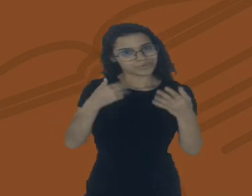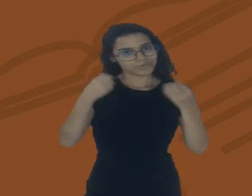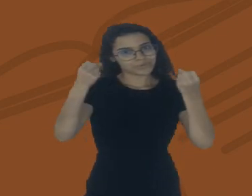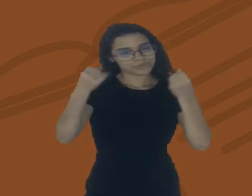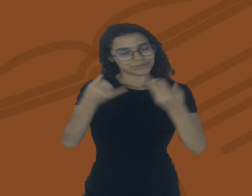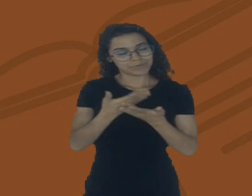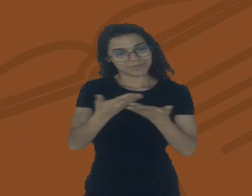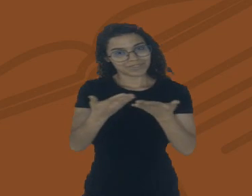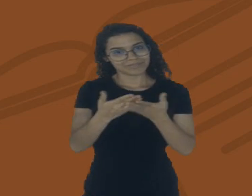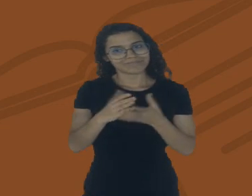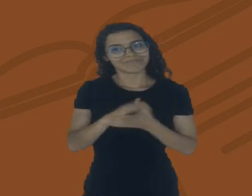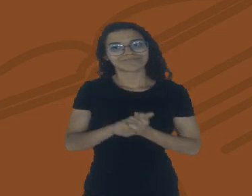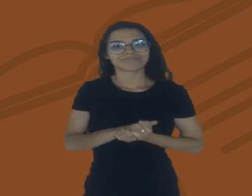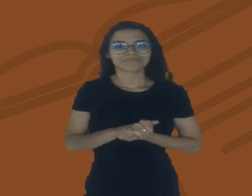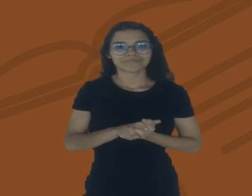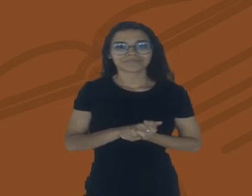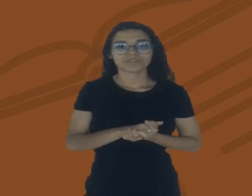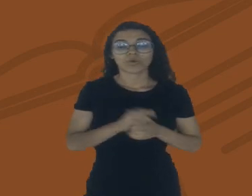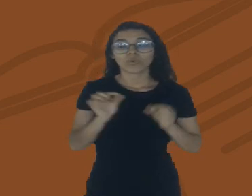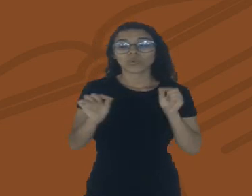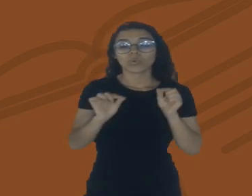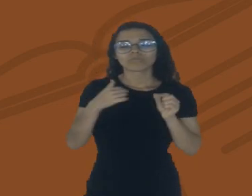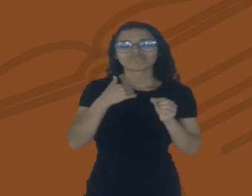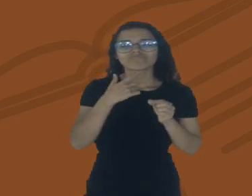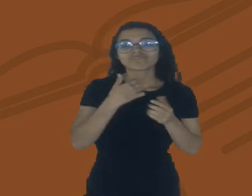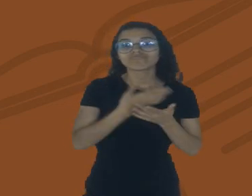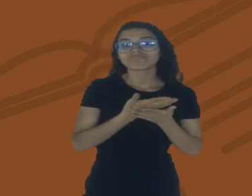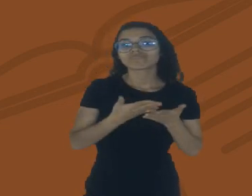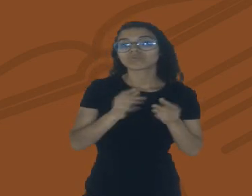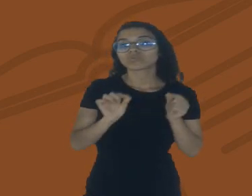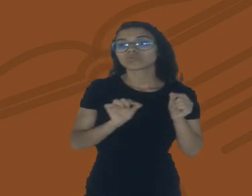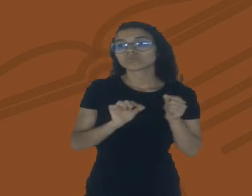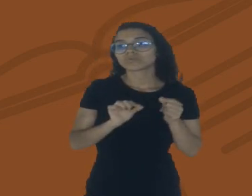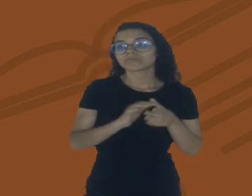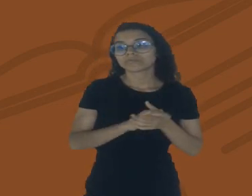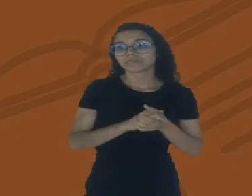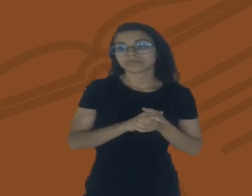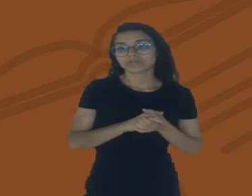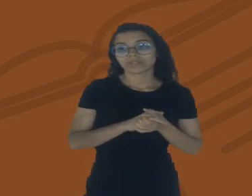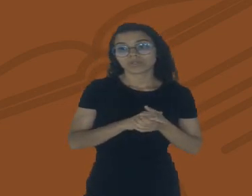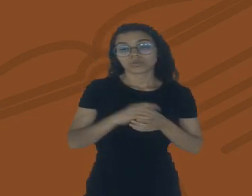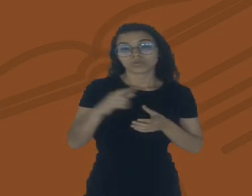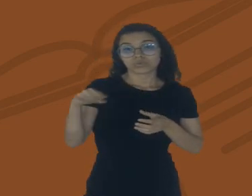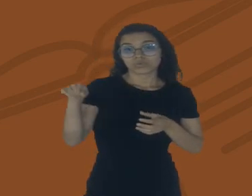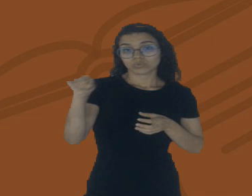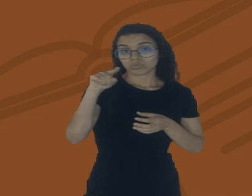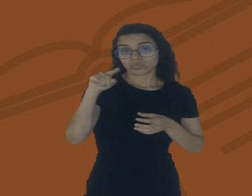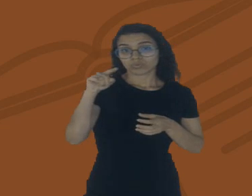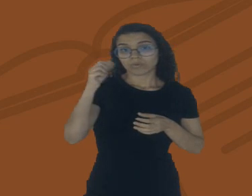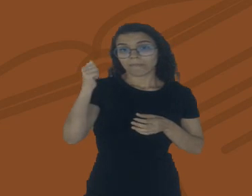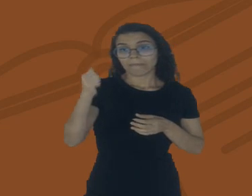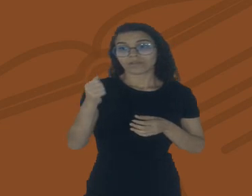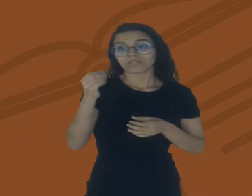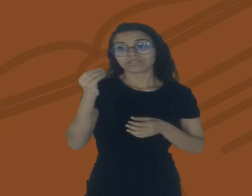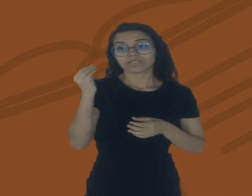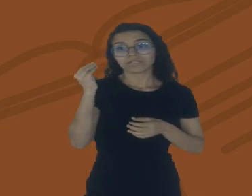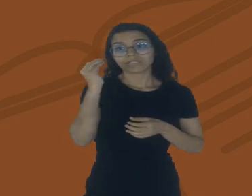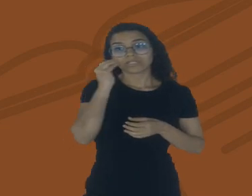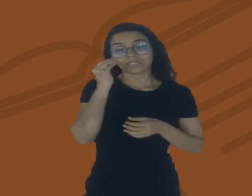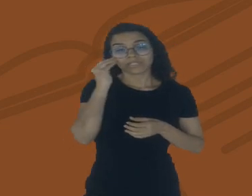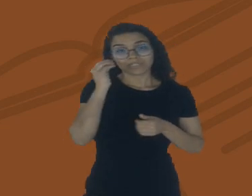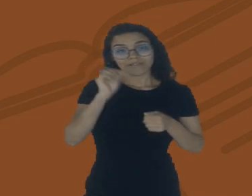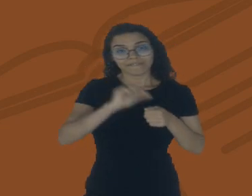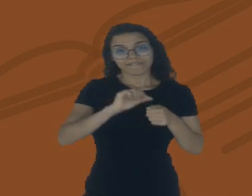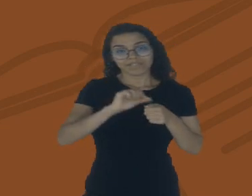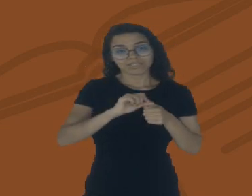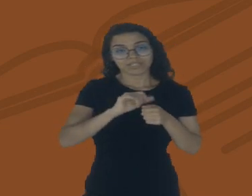Como desafio da semana, o que é que eu quero de vocês? Eu quero que vocês Tentem fazer uma